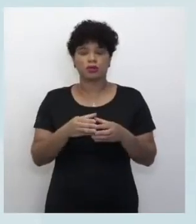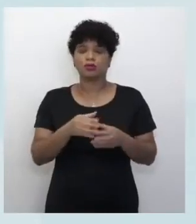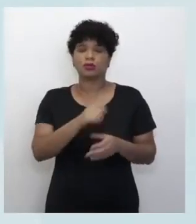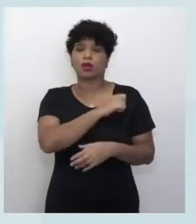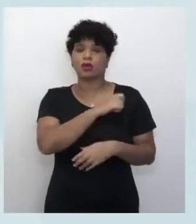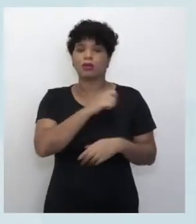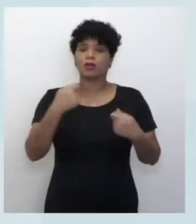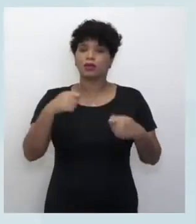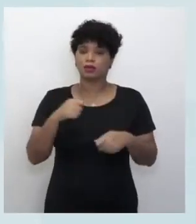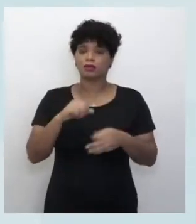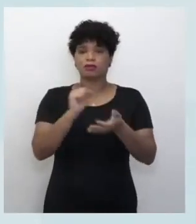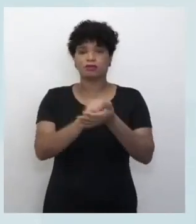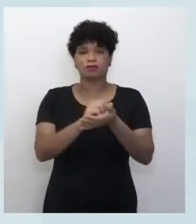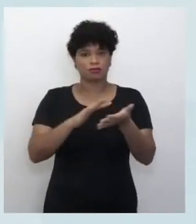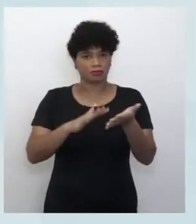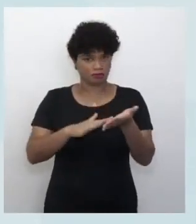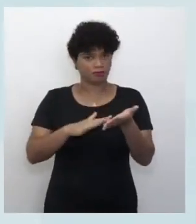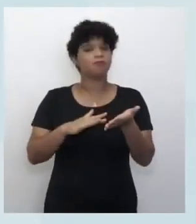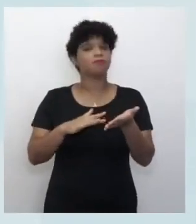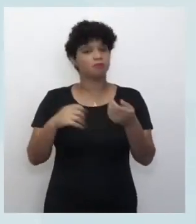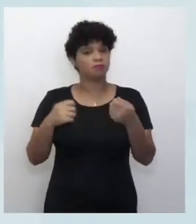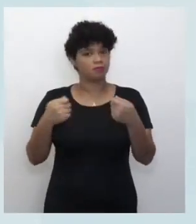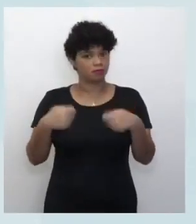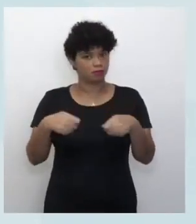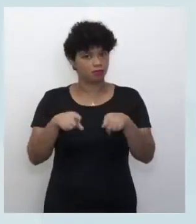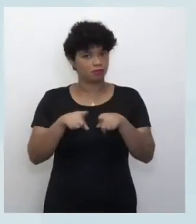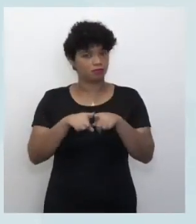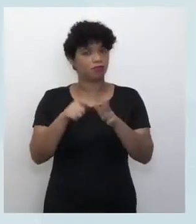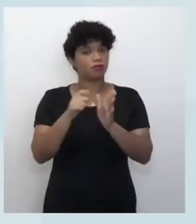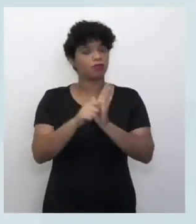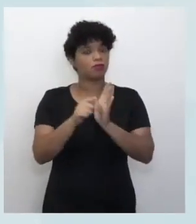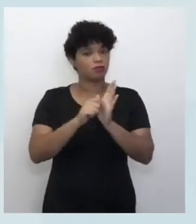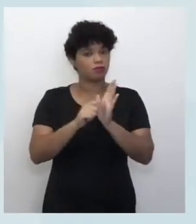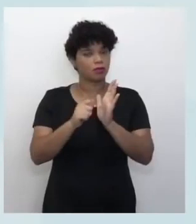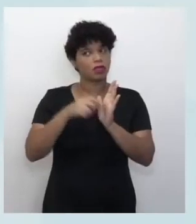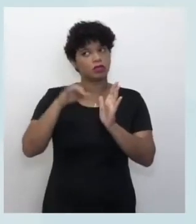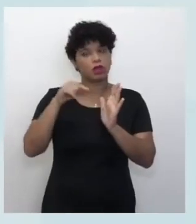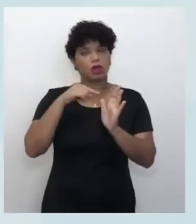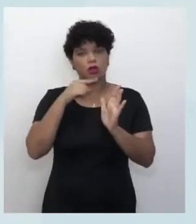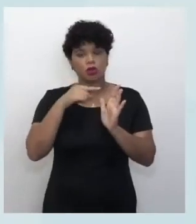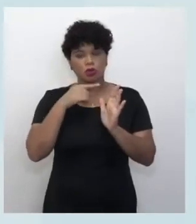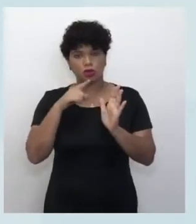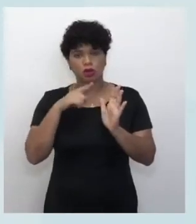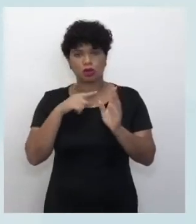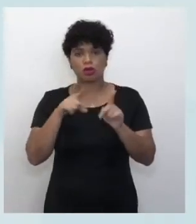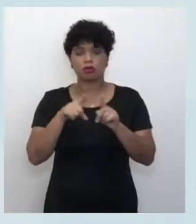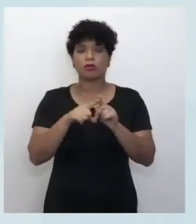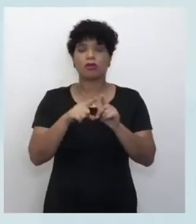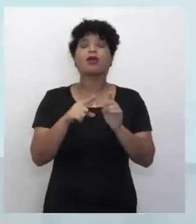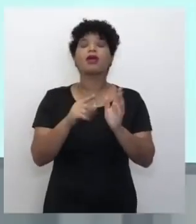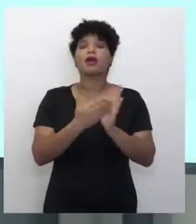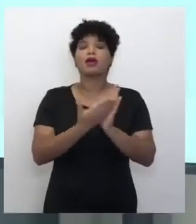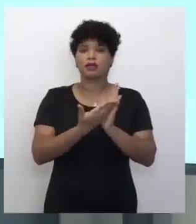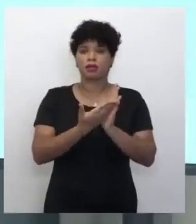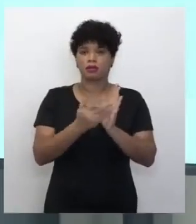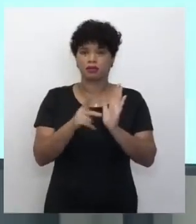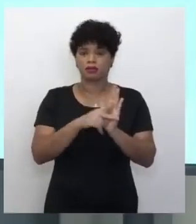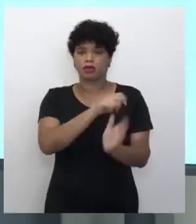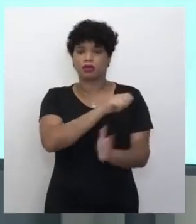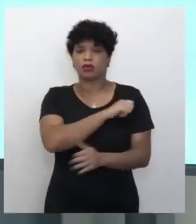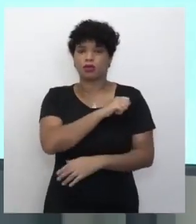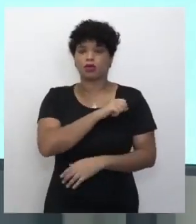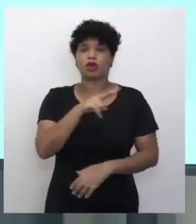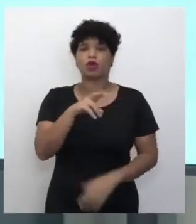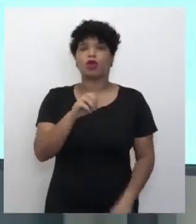as atividades propostas, anotar as suas dúvidas, e utilizar o caderno do aluno volume 1, E suas